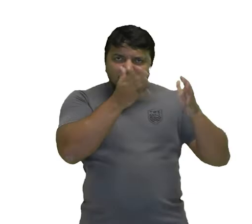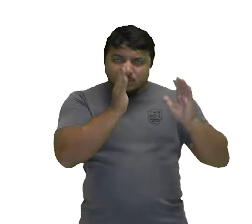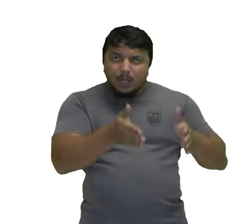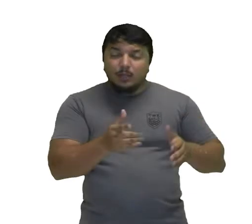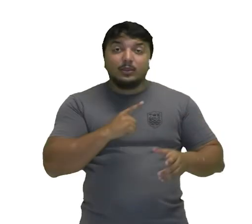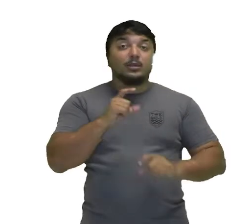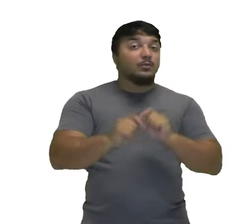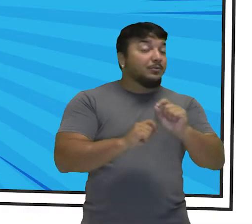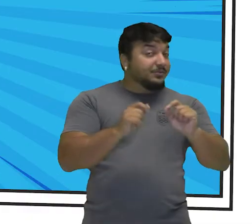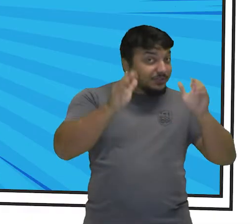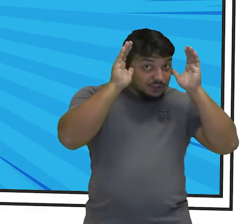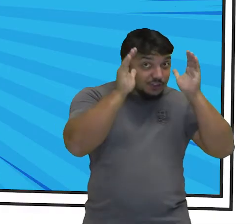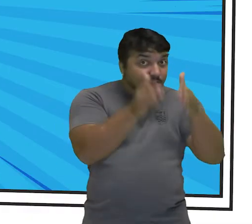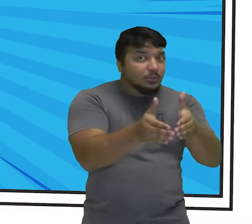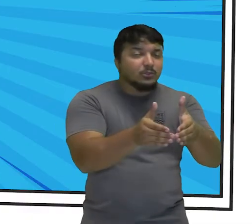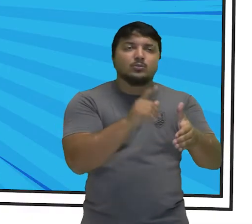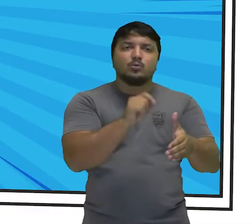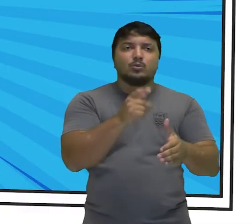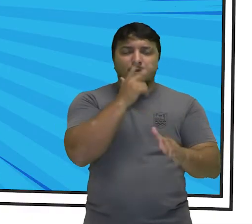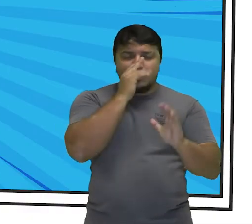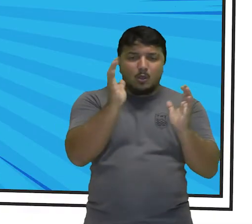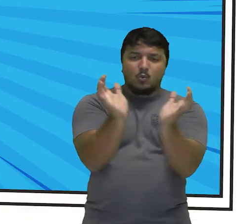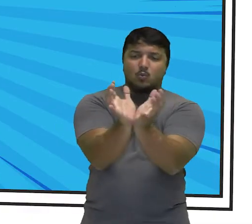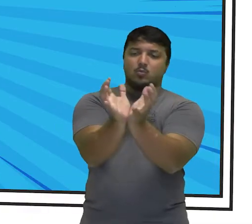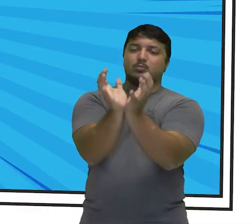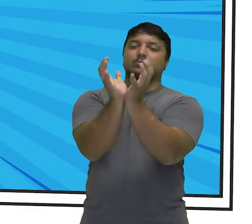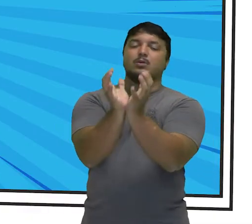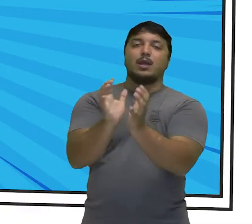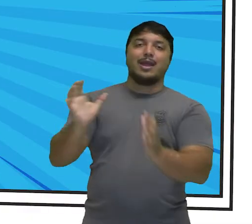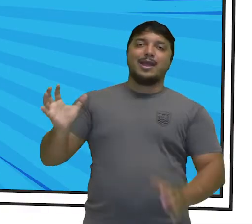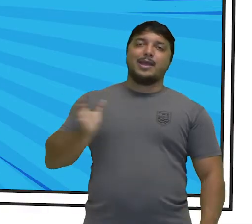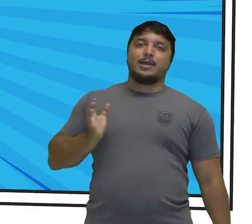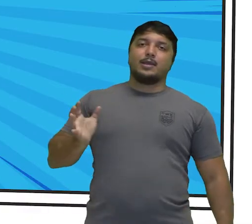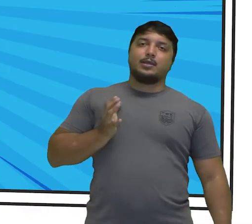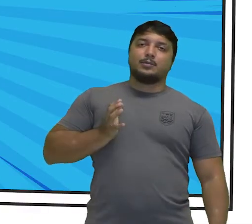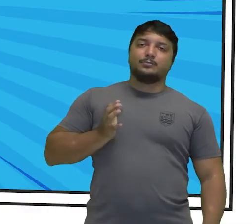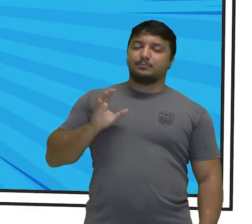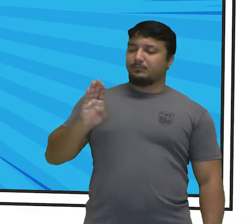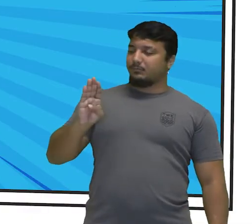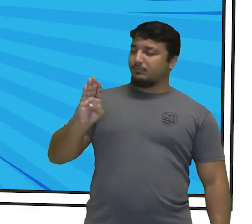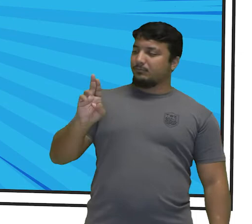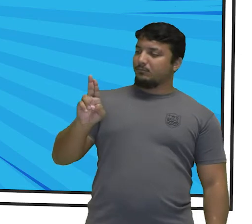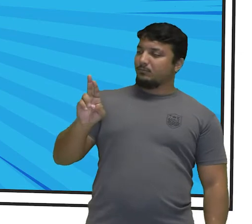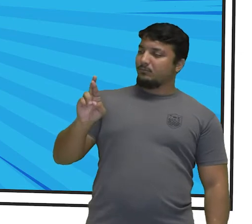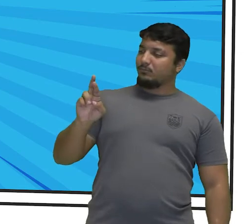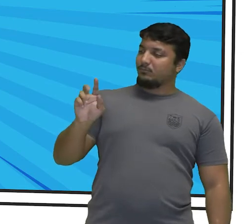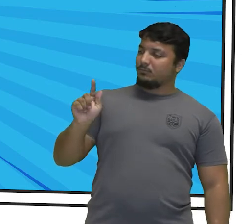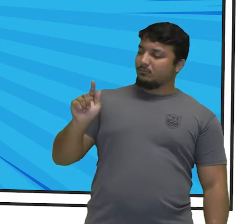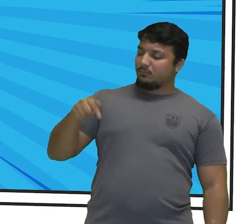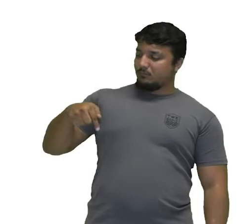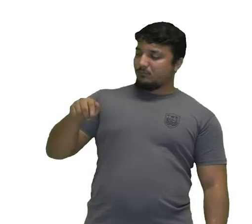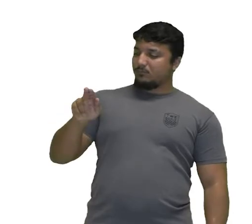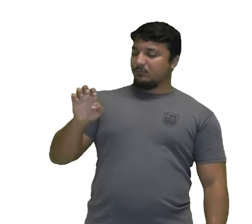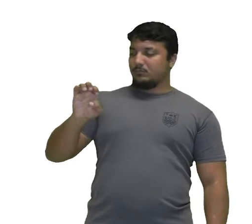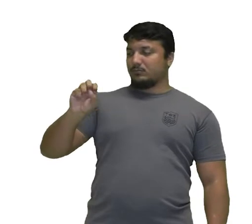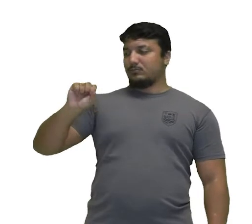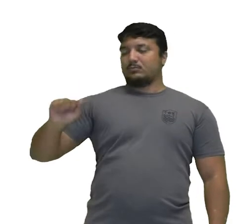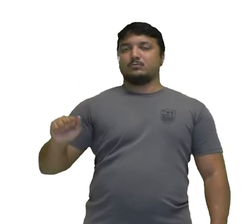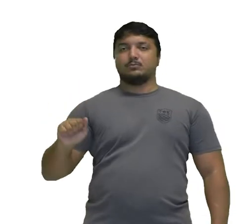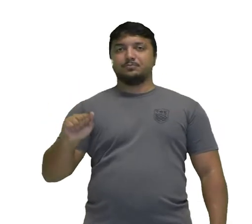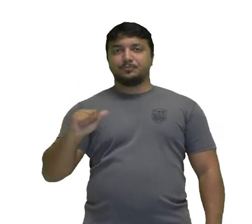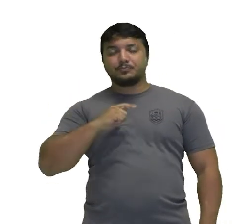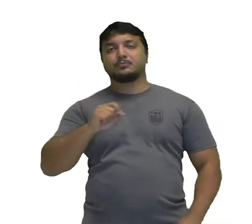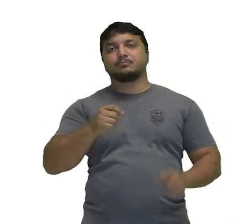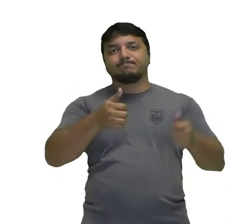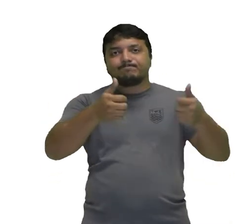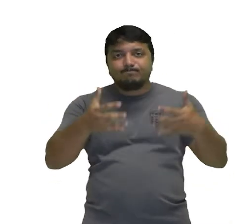ele está diretamente relacionado a uma classe, a burguesia. Se você reparar bem nas opções que você tem aí, eu só